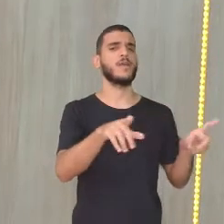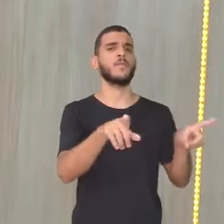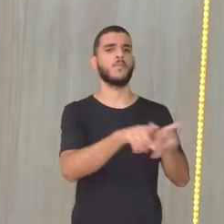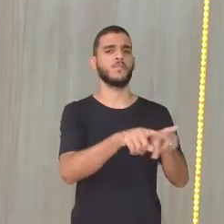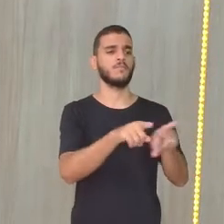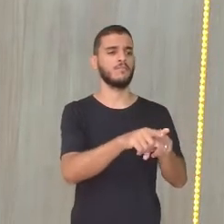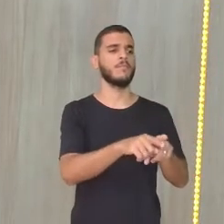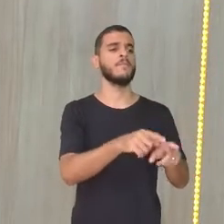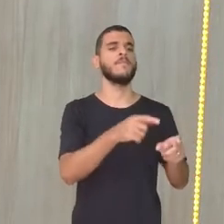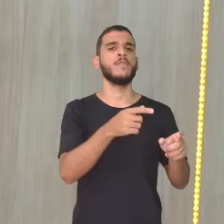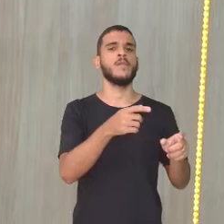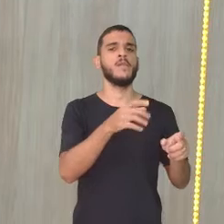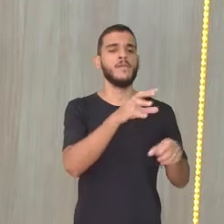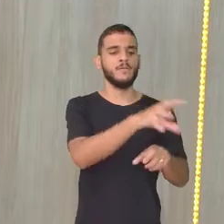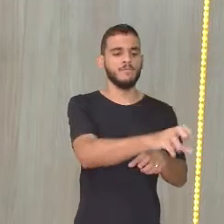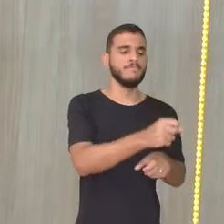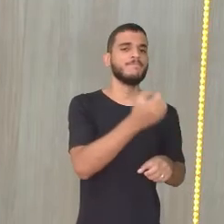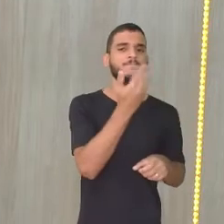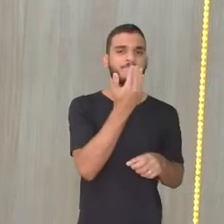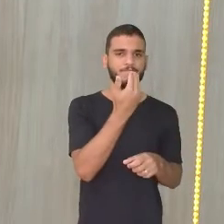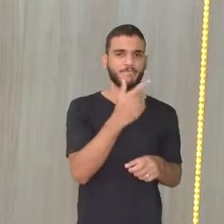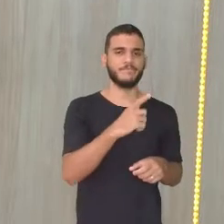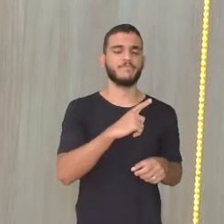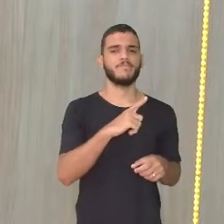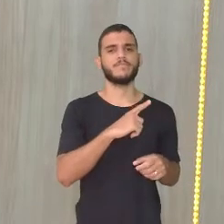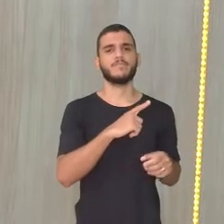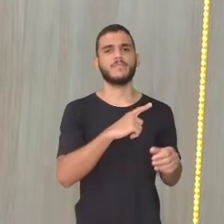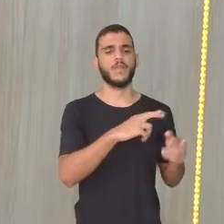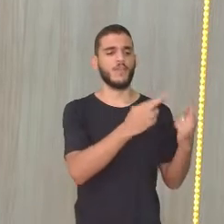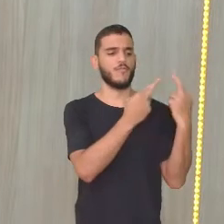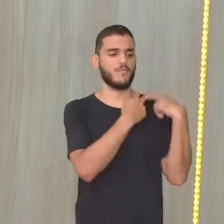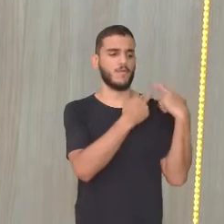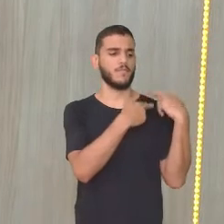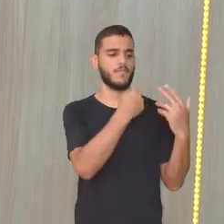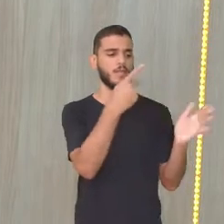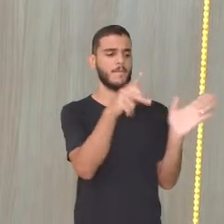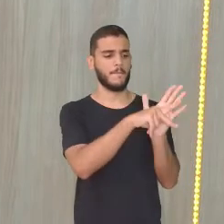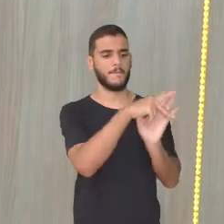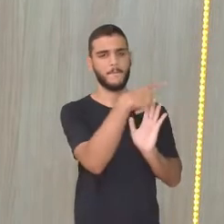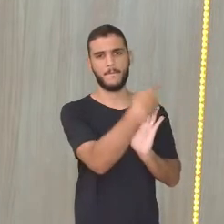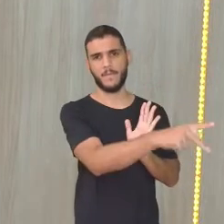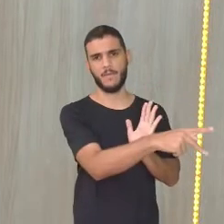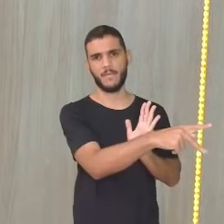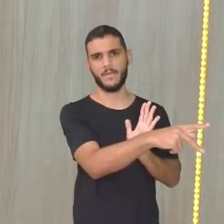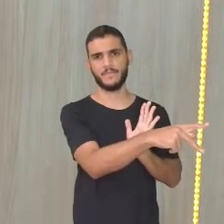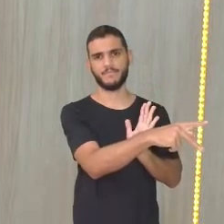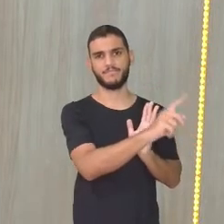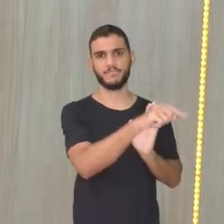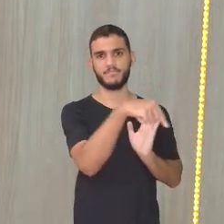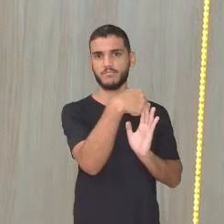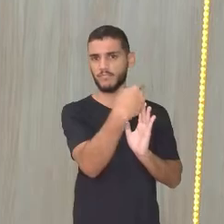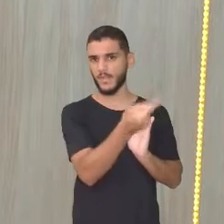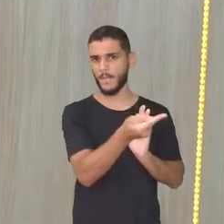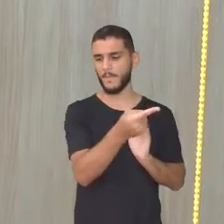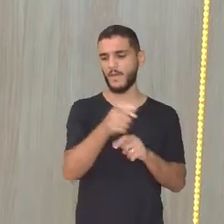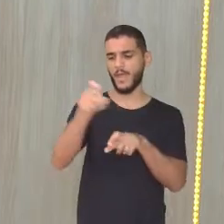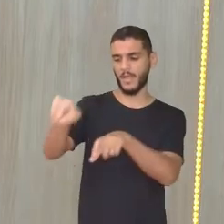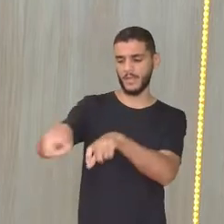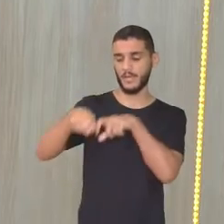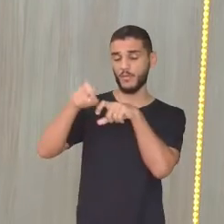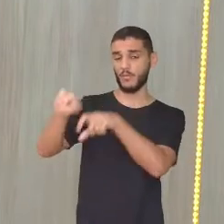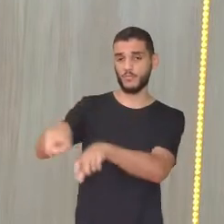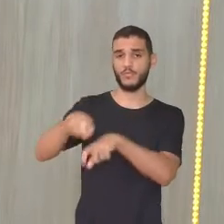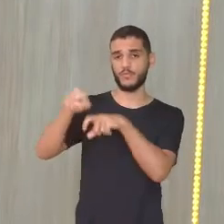caçava, enfim, tinha aquela divisão assim de tarefas, e aí começa a agricultura a gerar excedentes, começa a ter